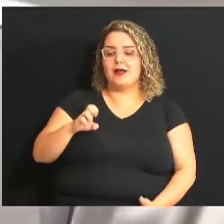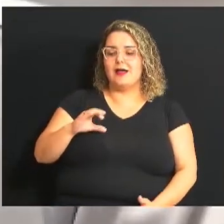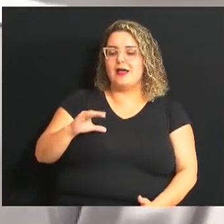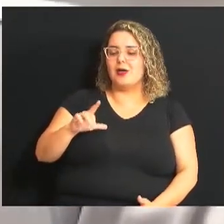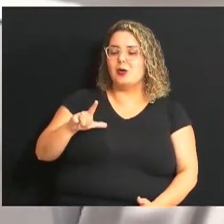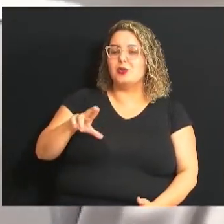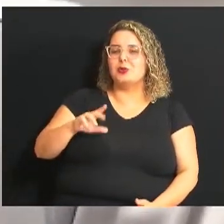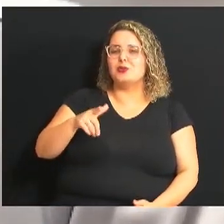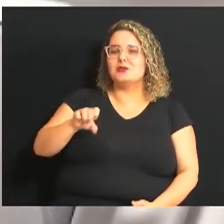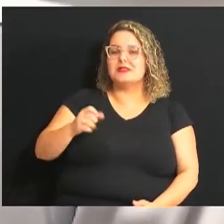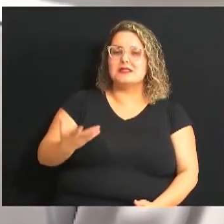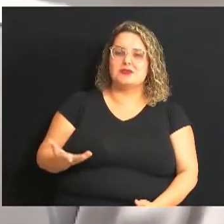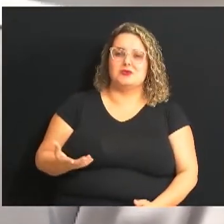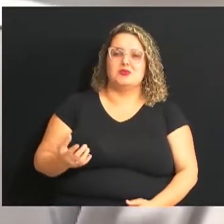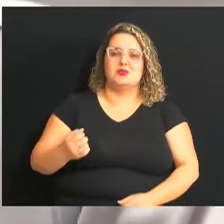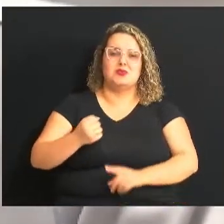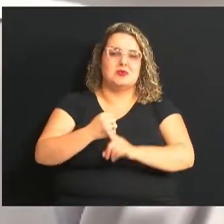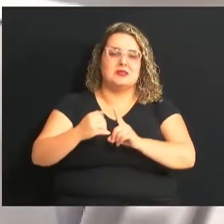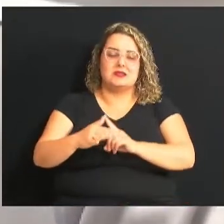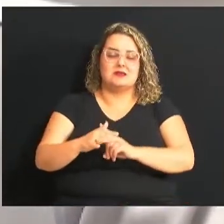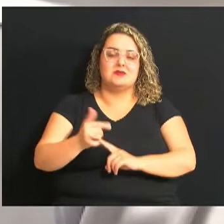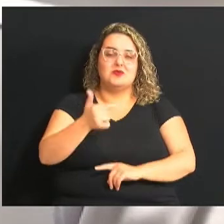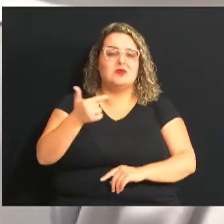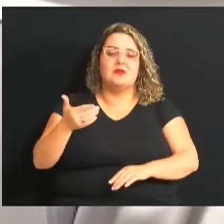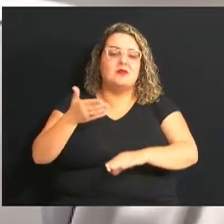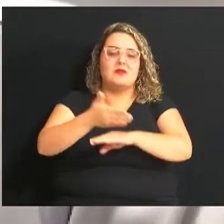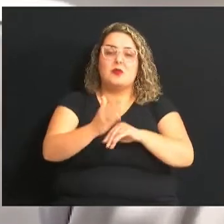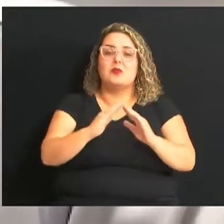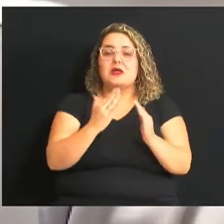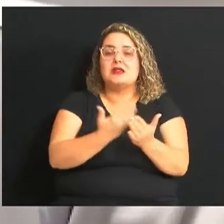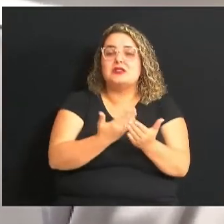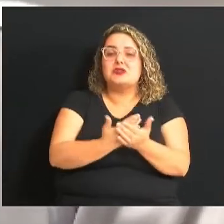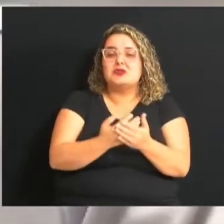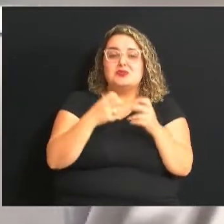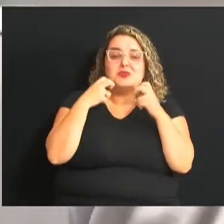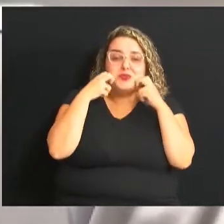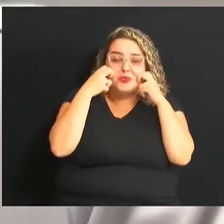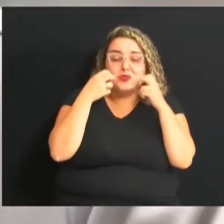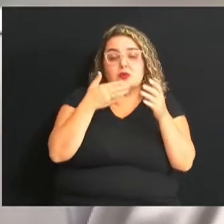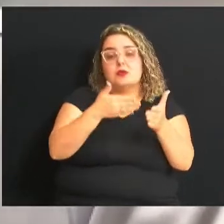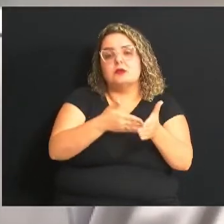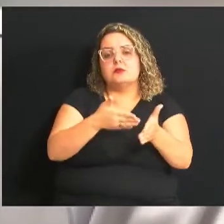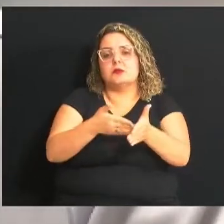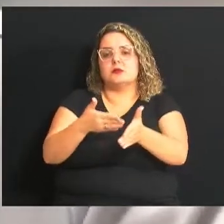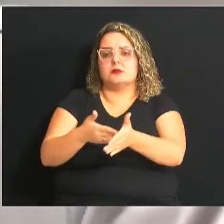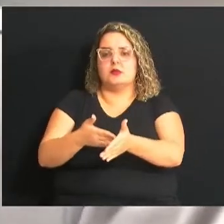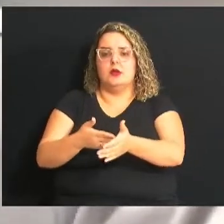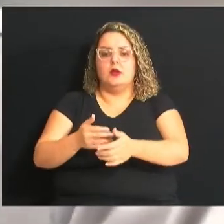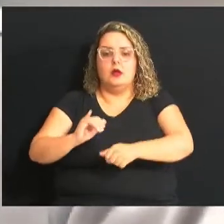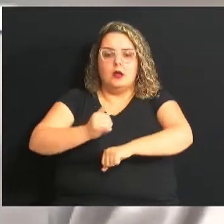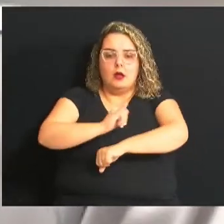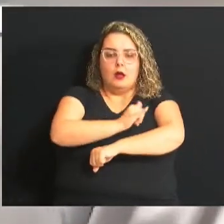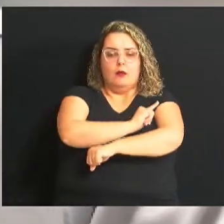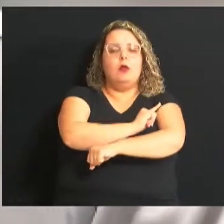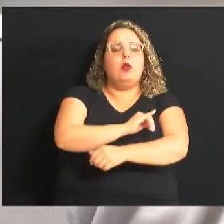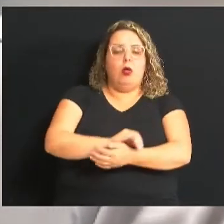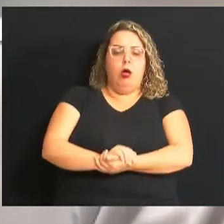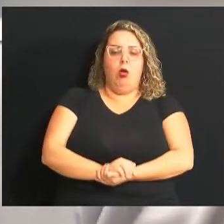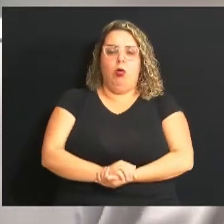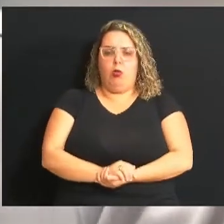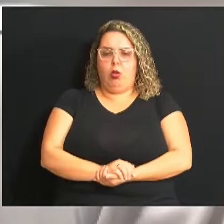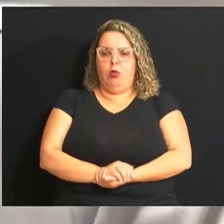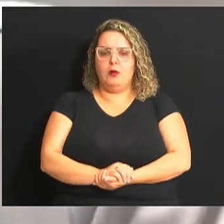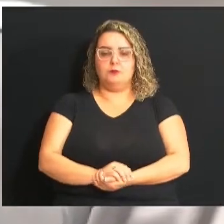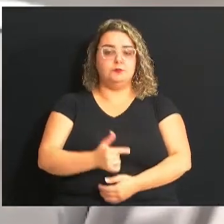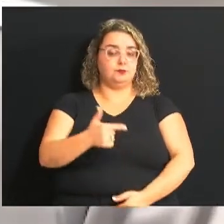temos adolescentes que não vão para a escola por vergonha ou por limitação da sua obesidade. Não tem uma vida